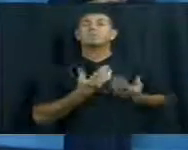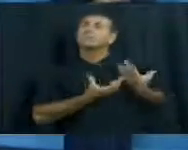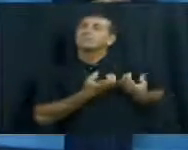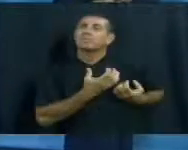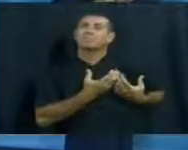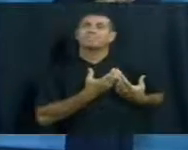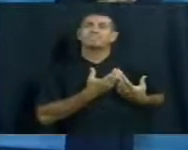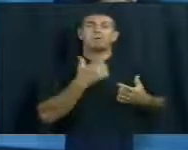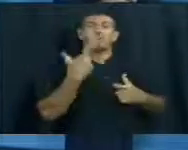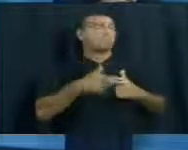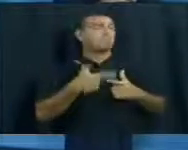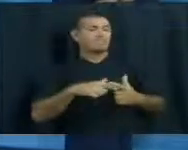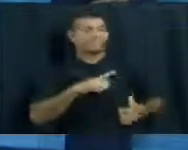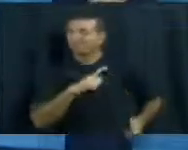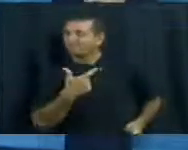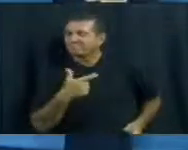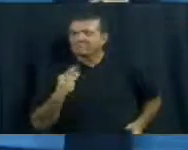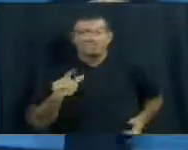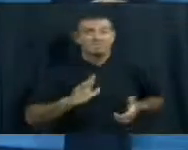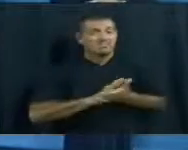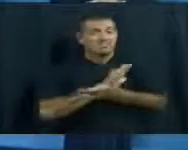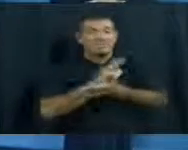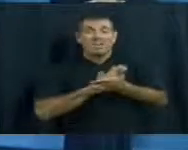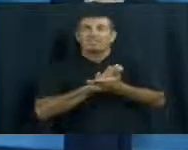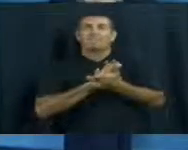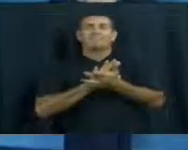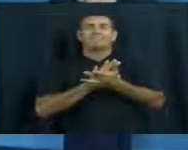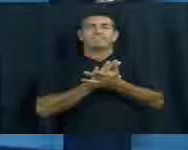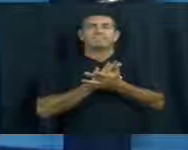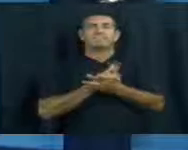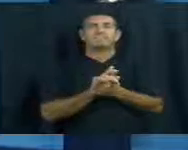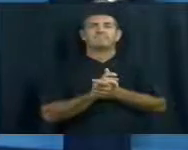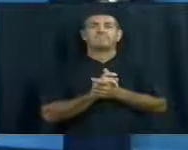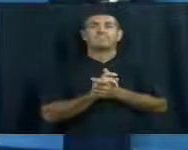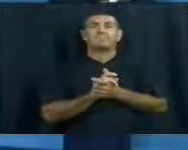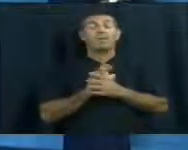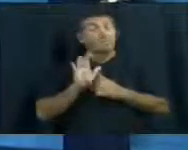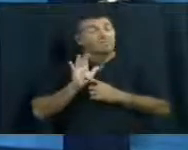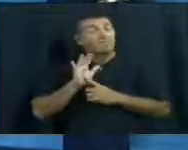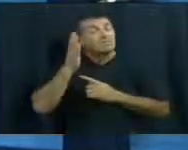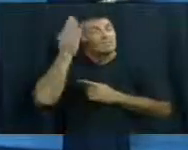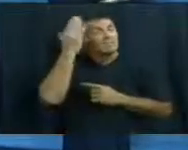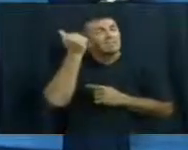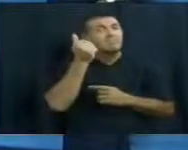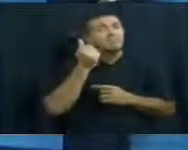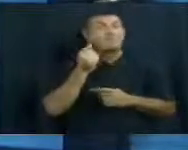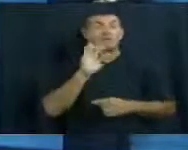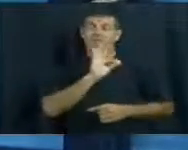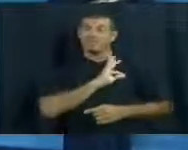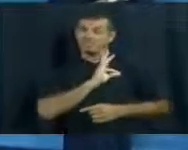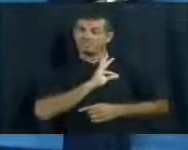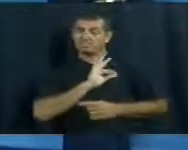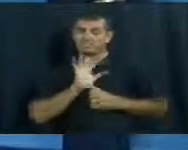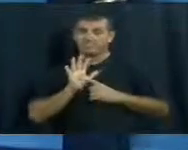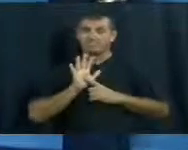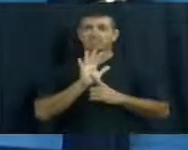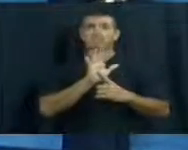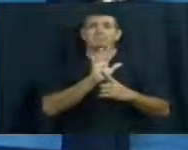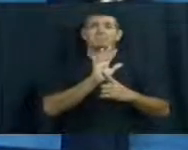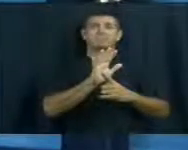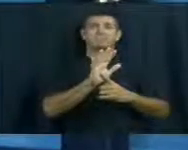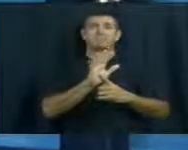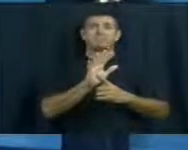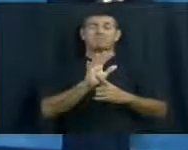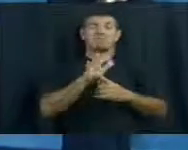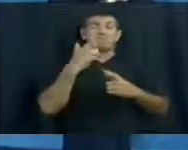tivemos nenhum problema grave, onde tivemos a informação, isso da Polícia Militar, que